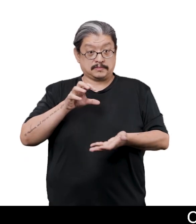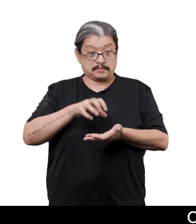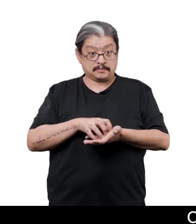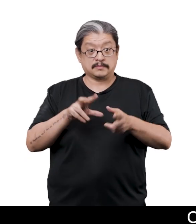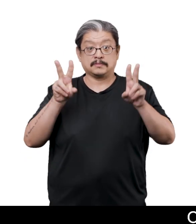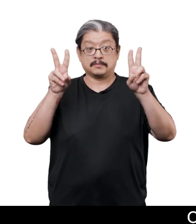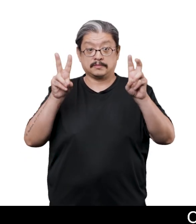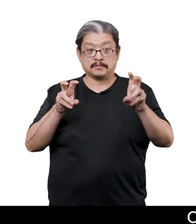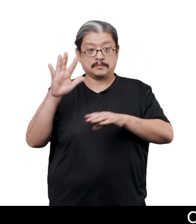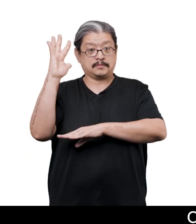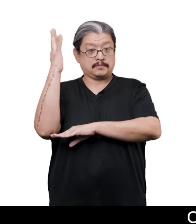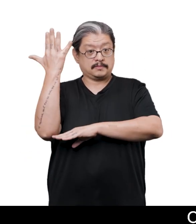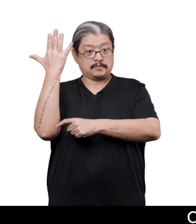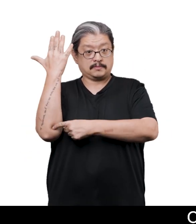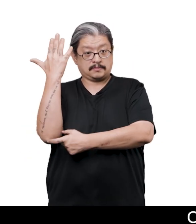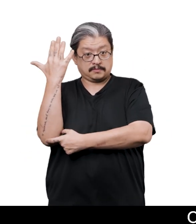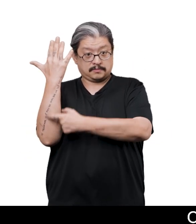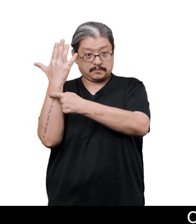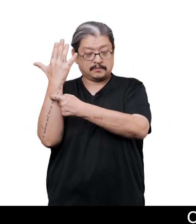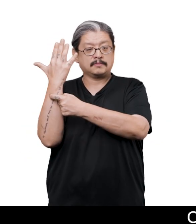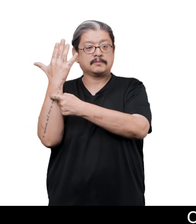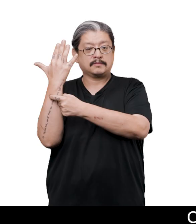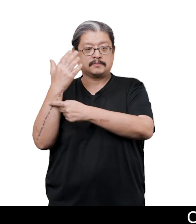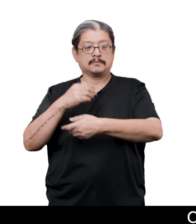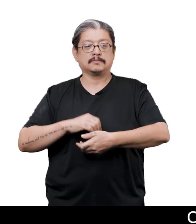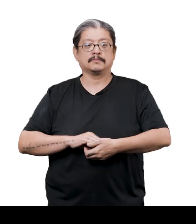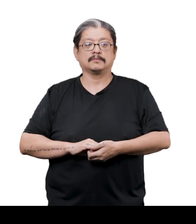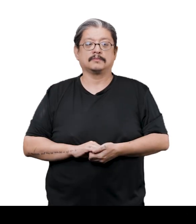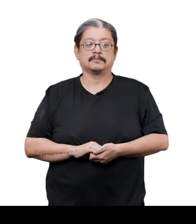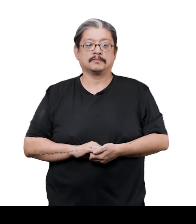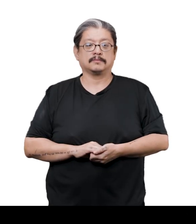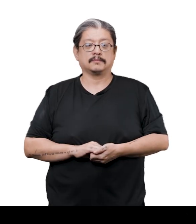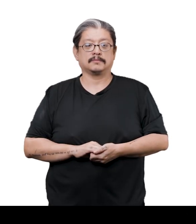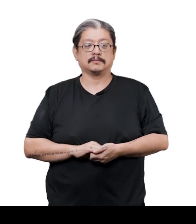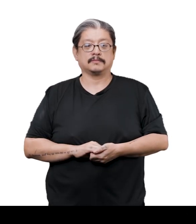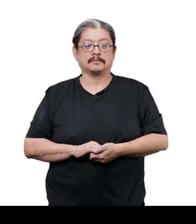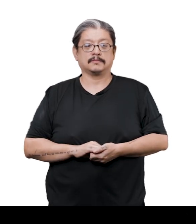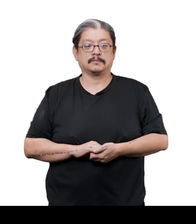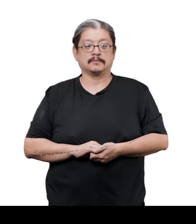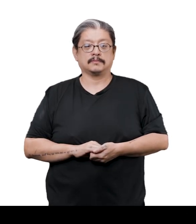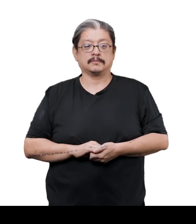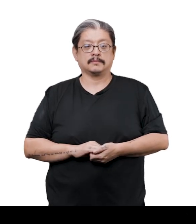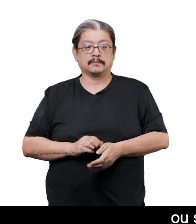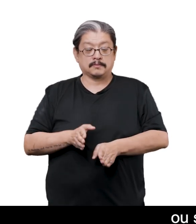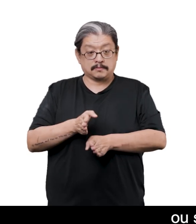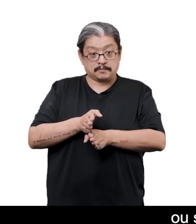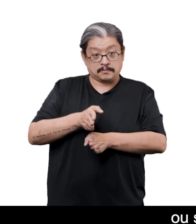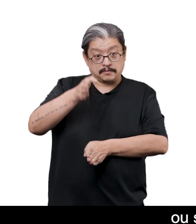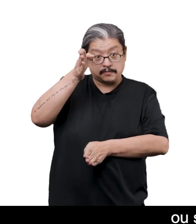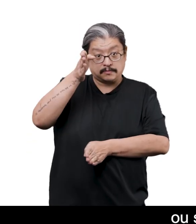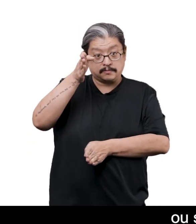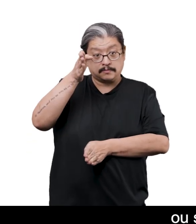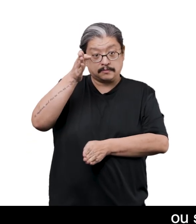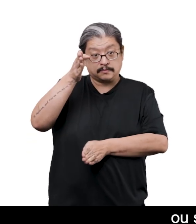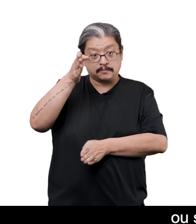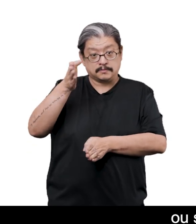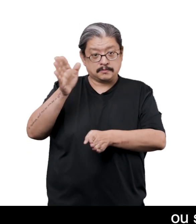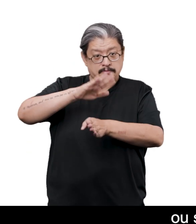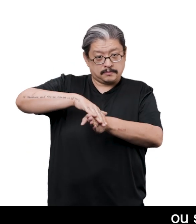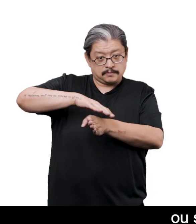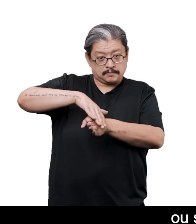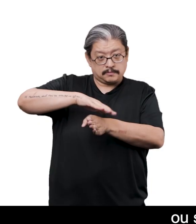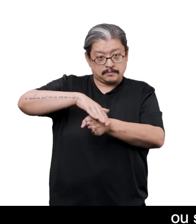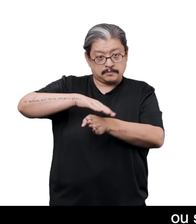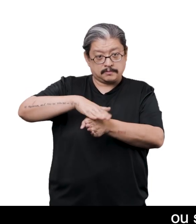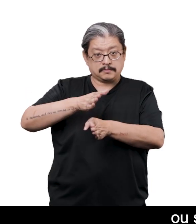O núcleo troncos está localizado no verso da parede do lado oposto às escadas vermelhas, ou seja, na face